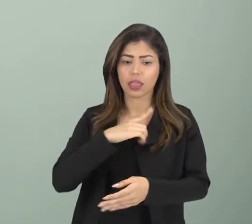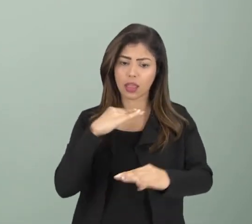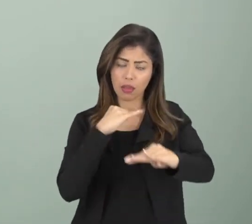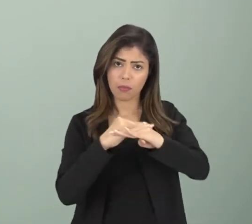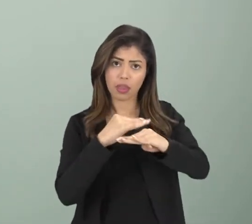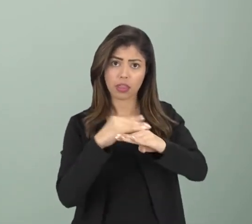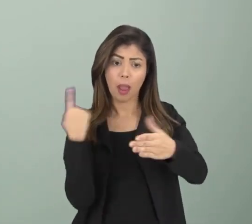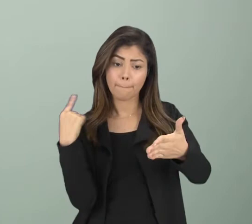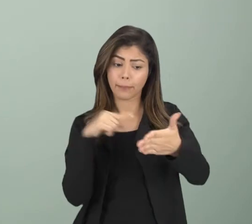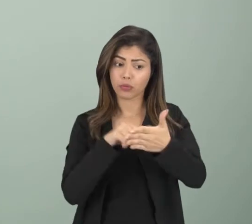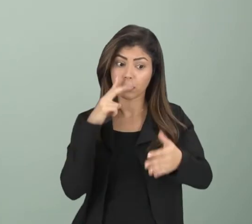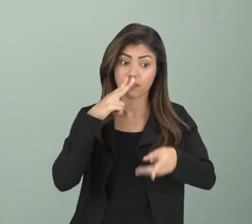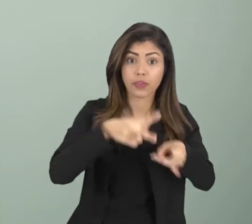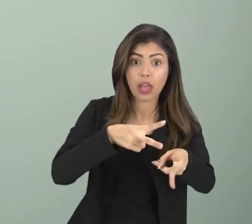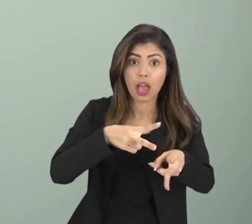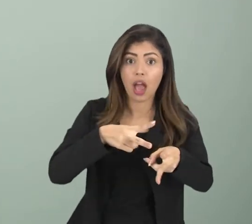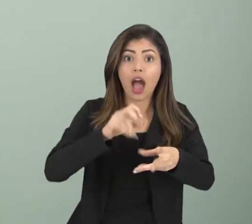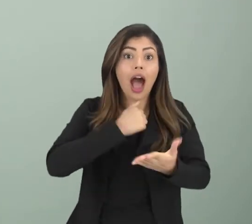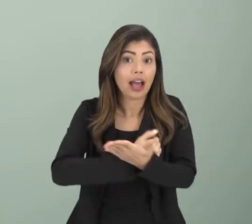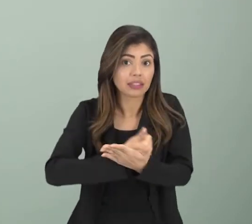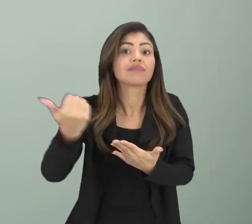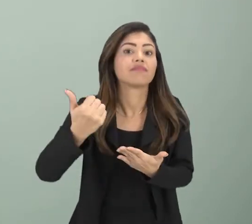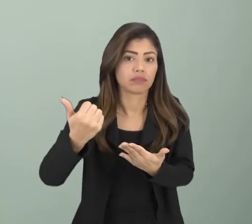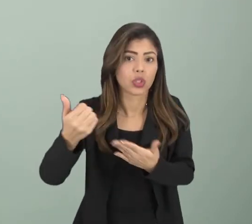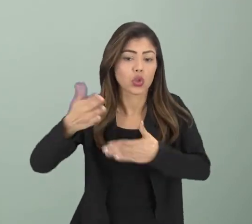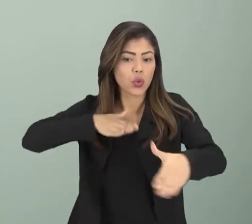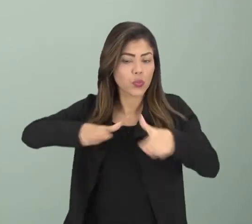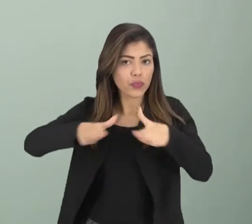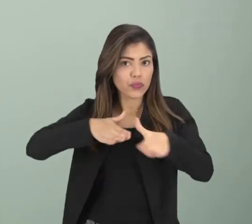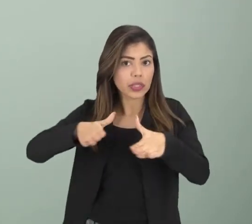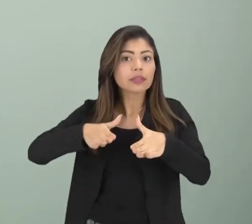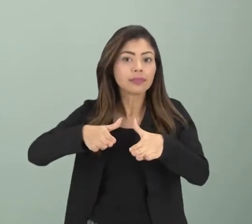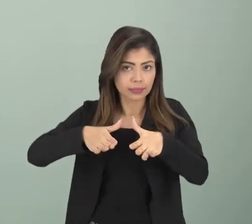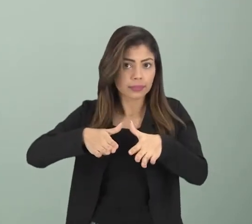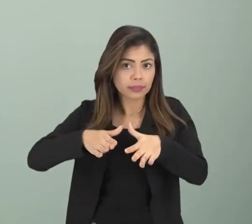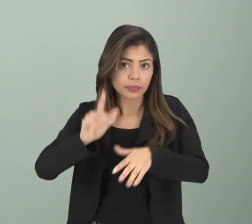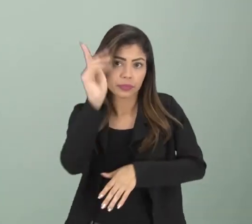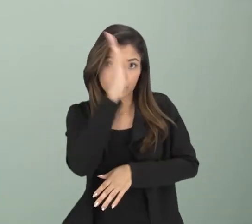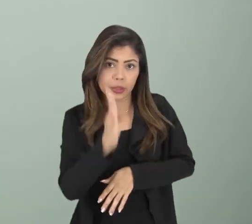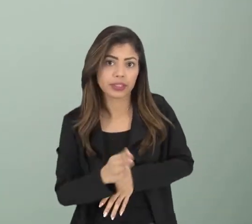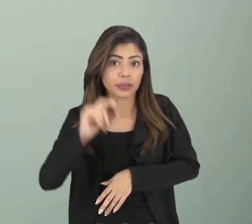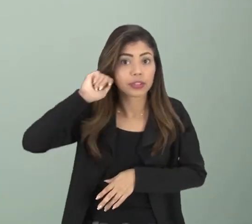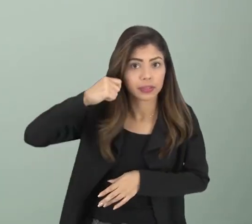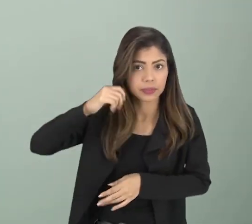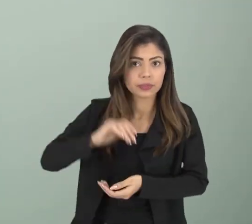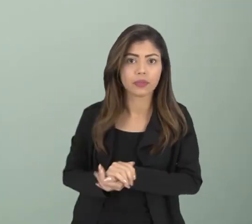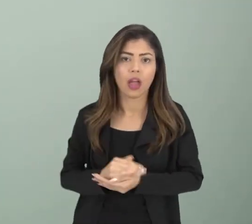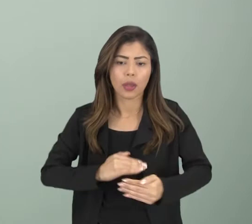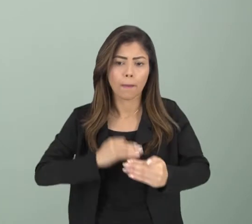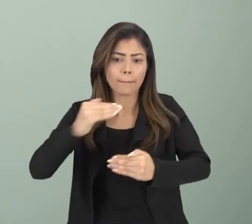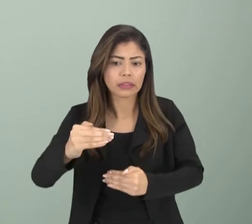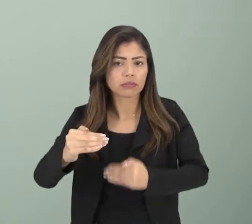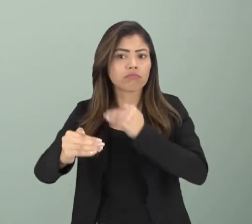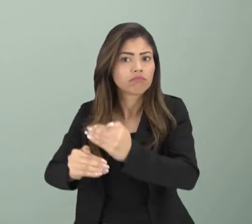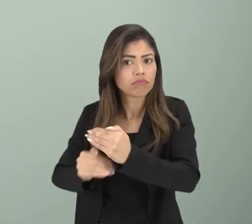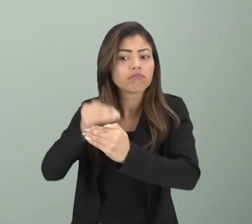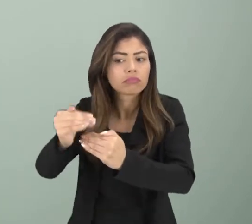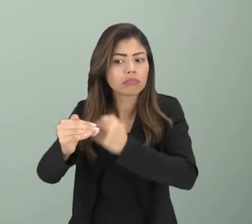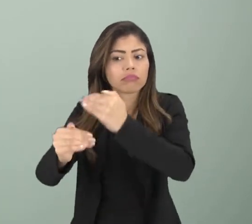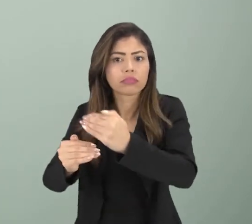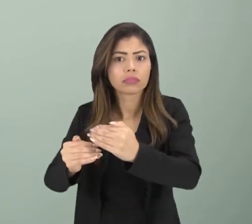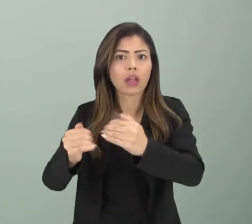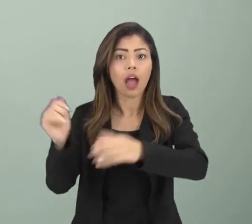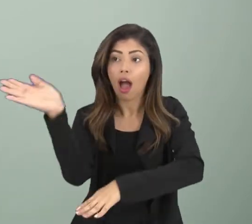está pontuando as ações do movimento negro no nosso país, que com o passar dos anos